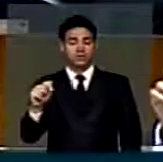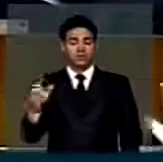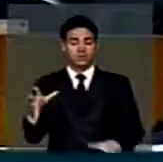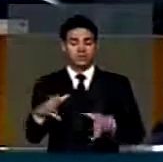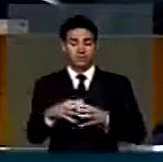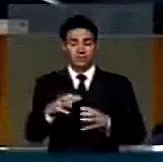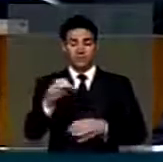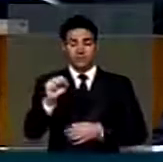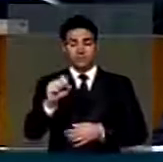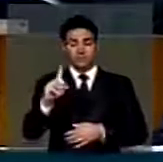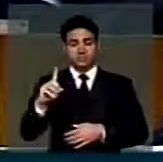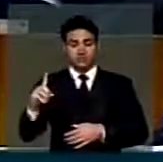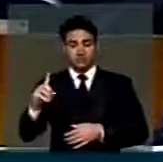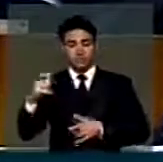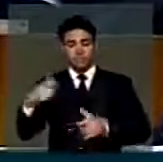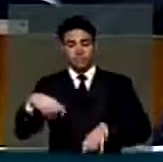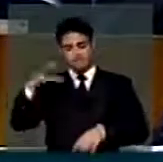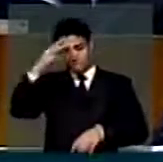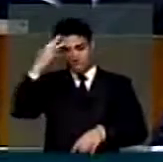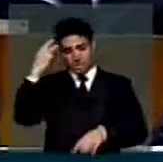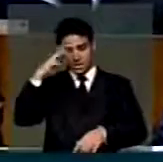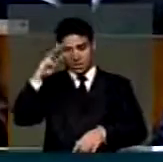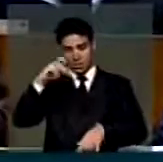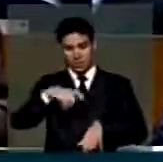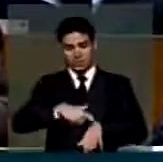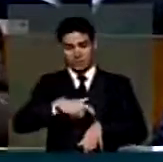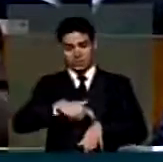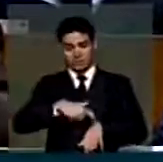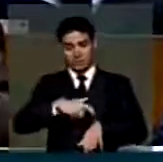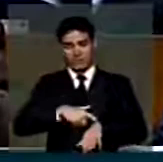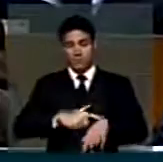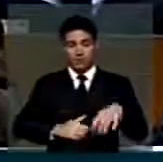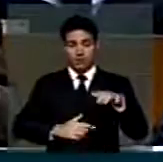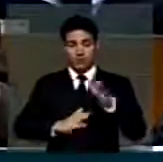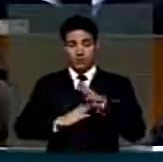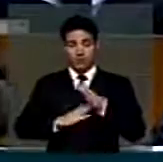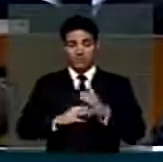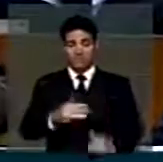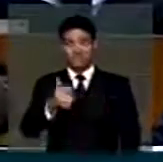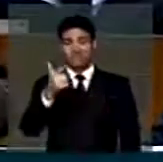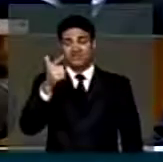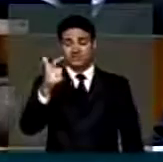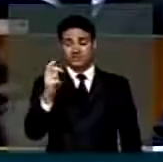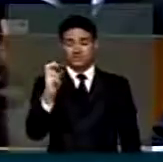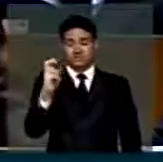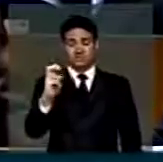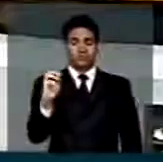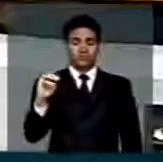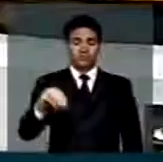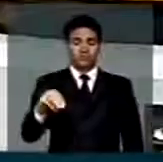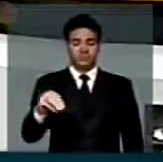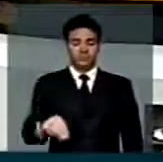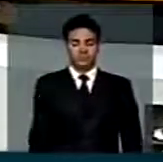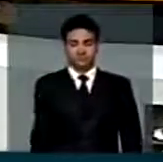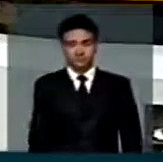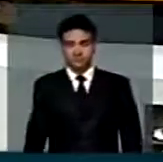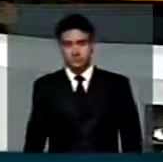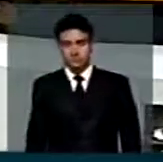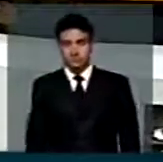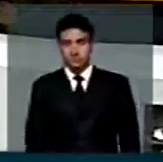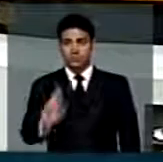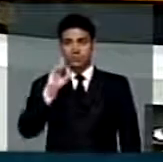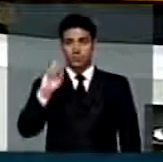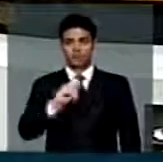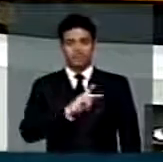Solidariedade do Maranhão, Vossa Excelência disporá de até 25 minutos. Senhor presidente, deputado